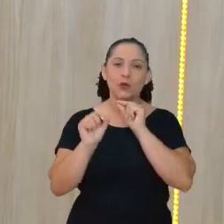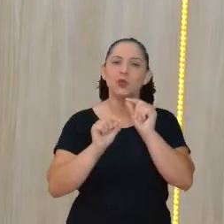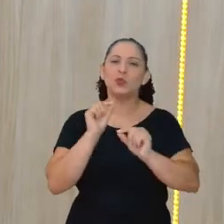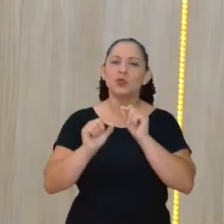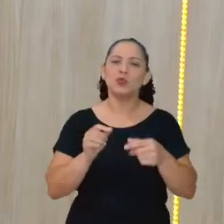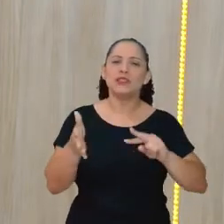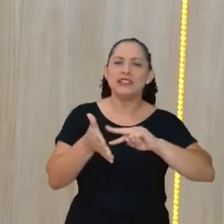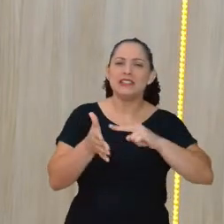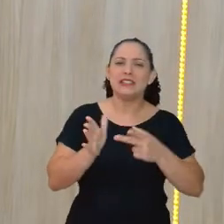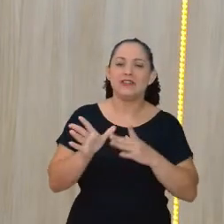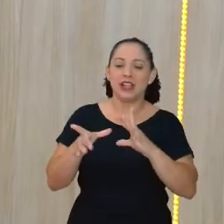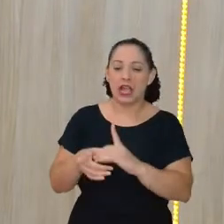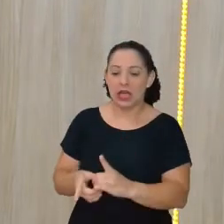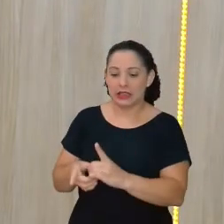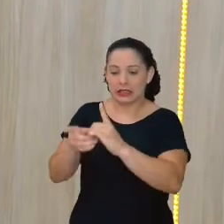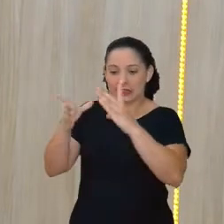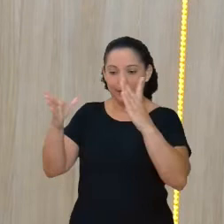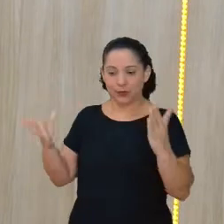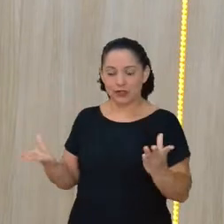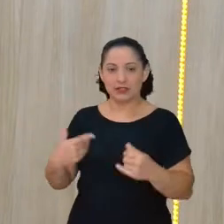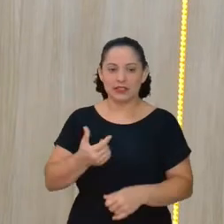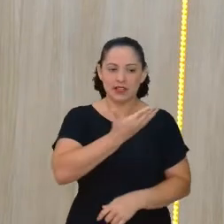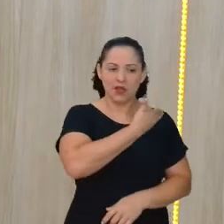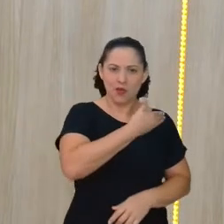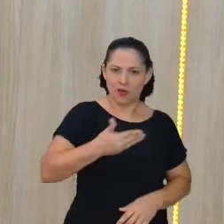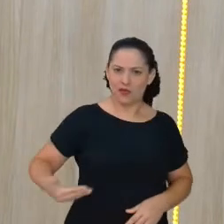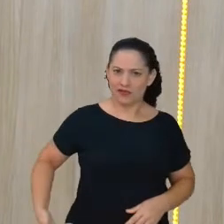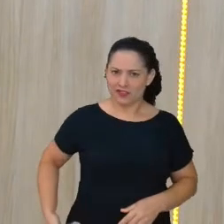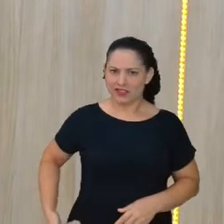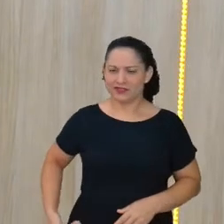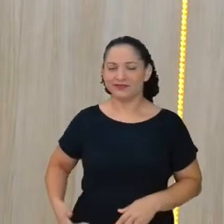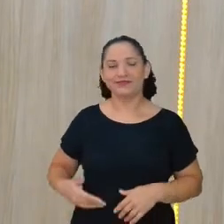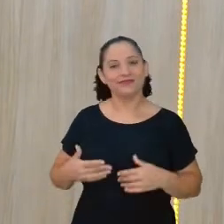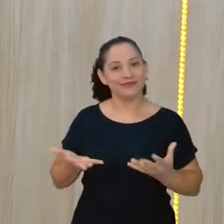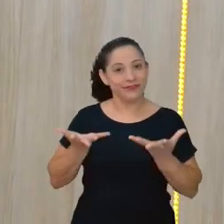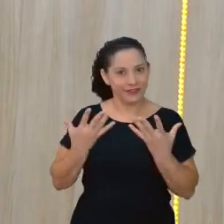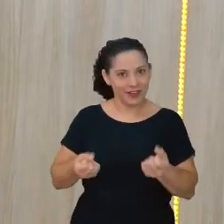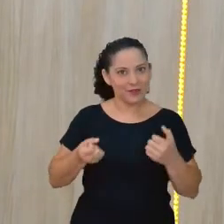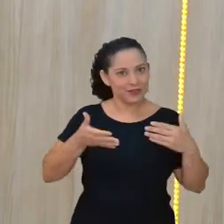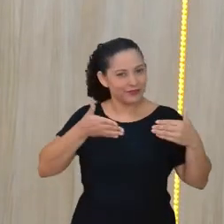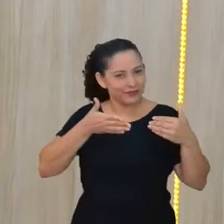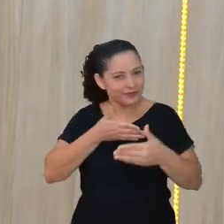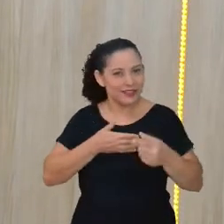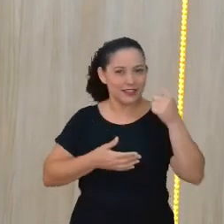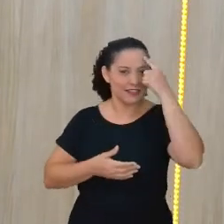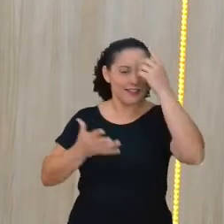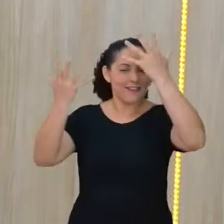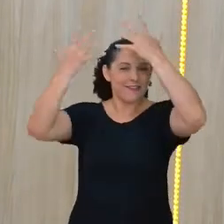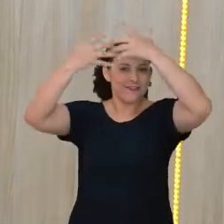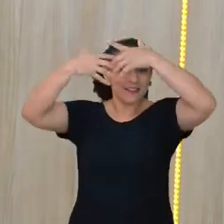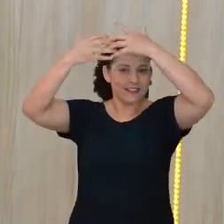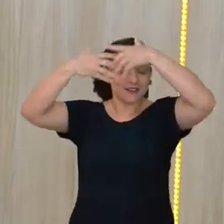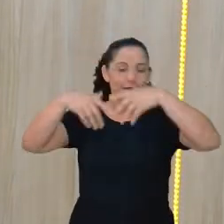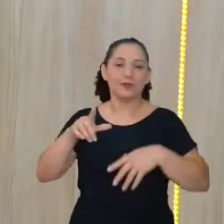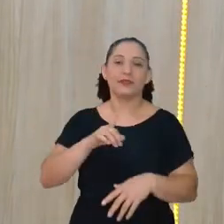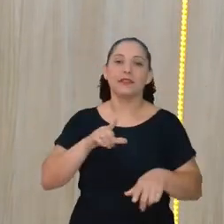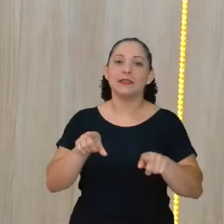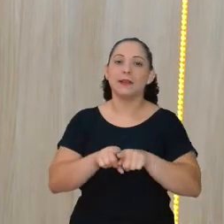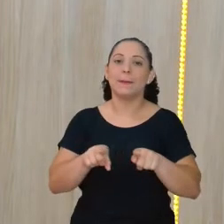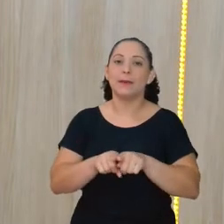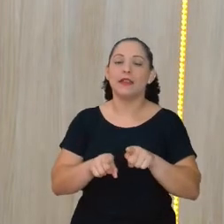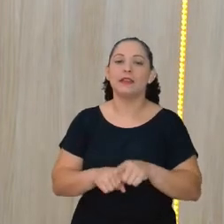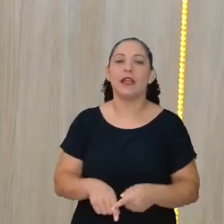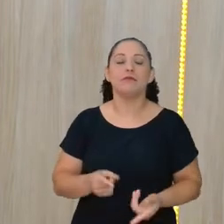é governante, certo? Então, vamos continuar nessa reflexão. Estou aqui também com o Jonas,